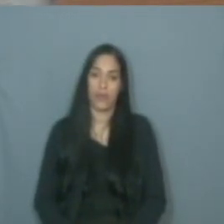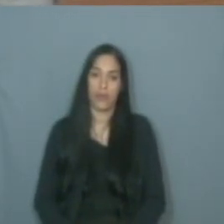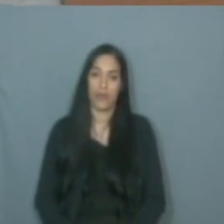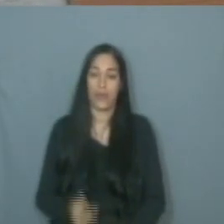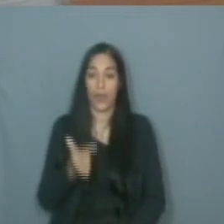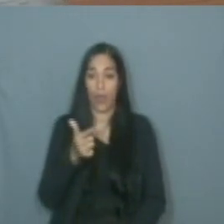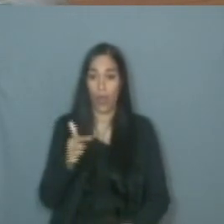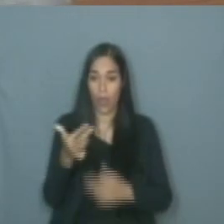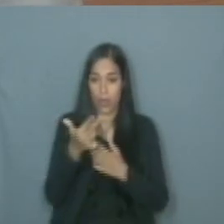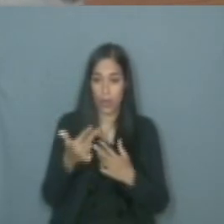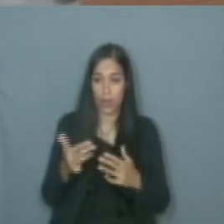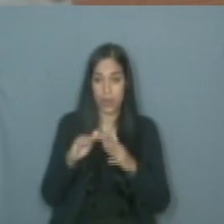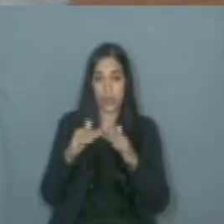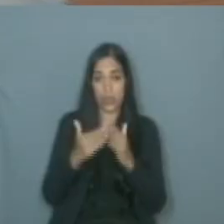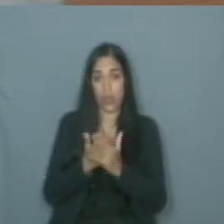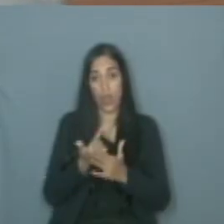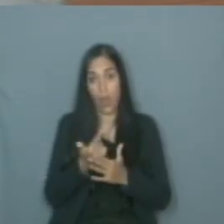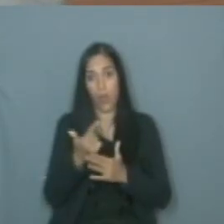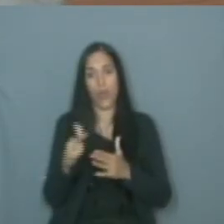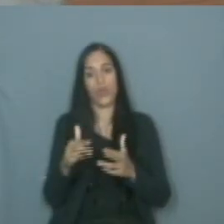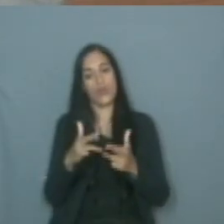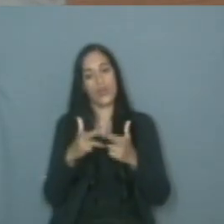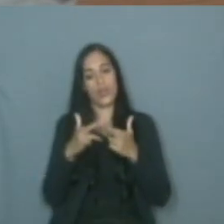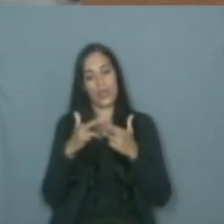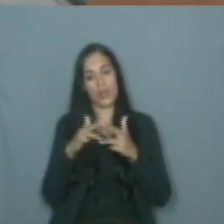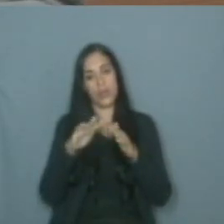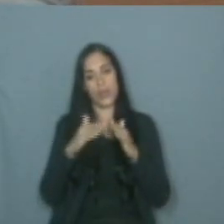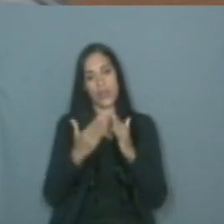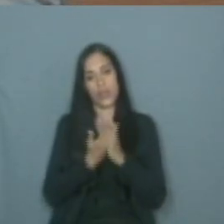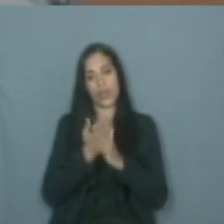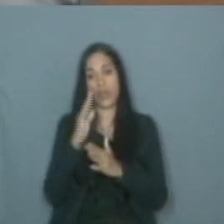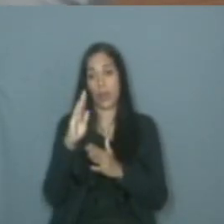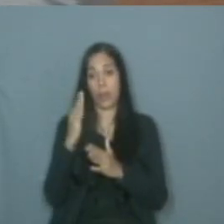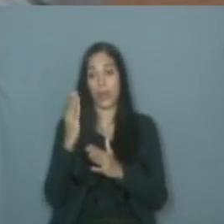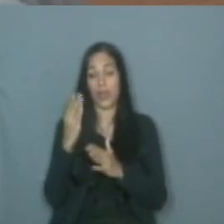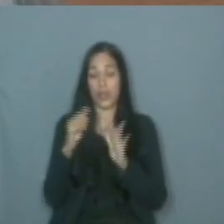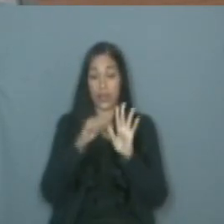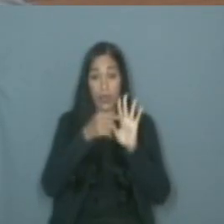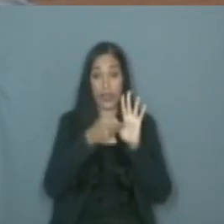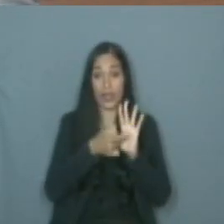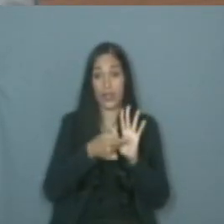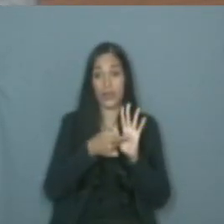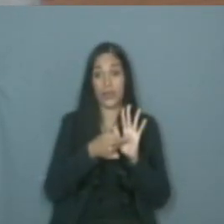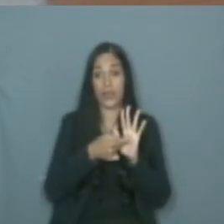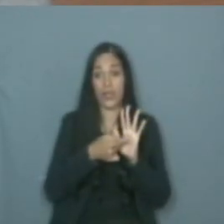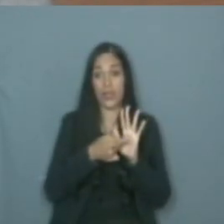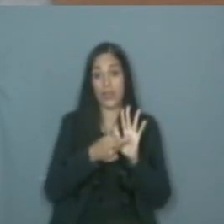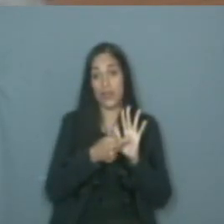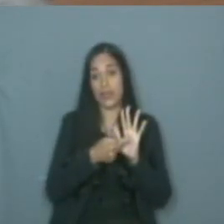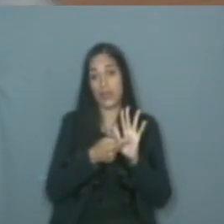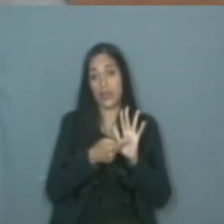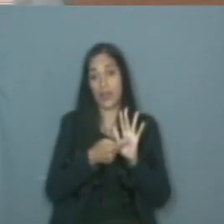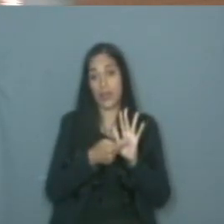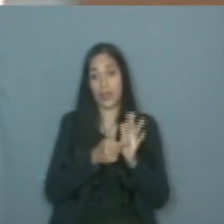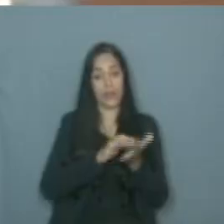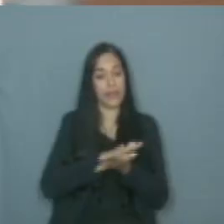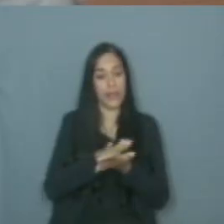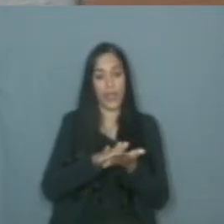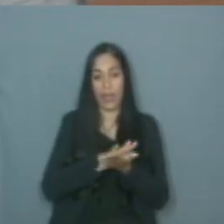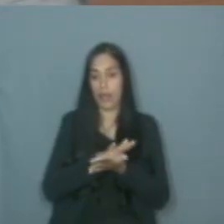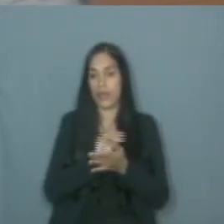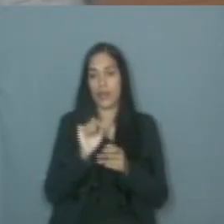Outra coisa, a escola, outro requerimento que eu faço aqui é que a escola, os banheiros que eu denunciei da outra vez, nada foi